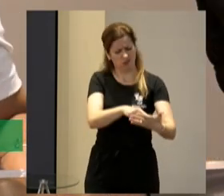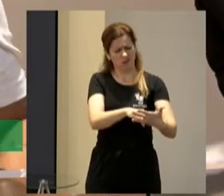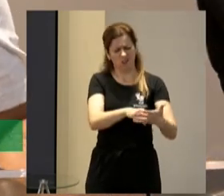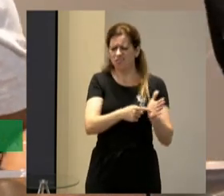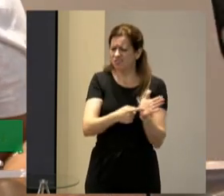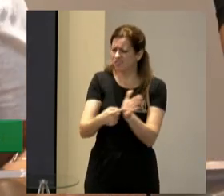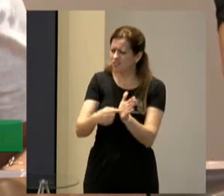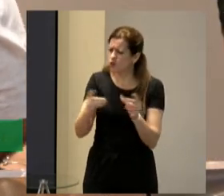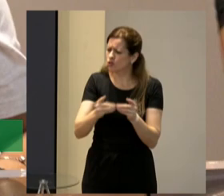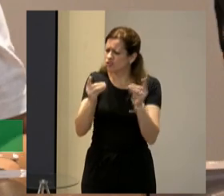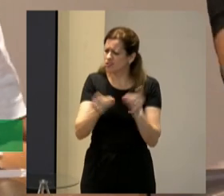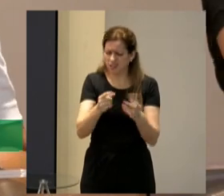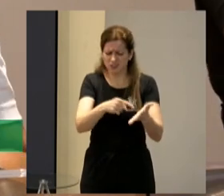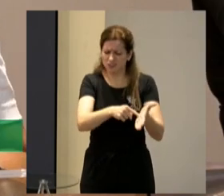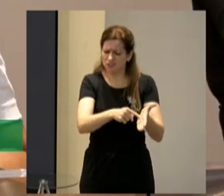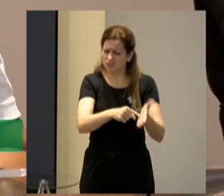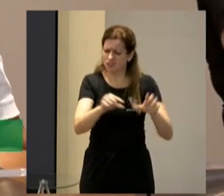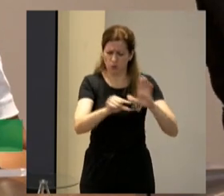olhava, de fato, era racista.